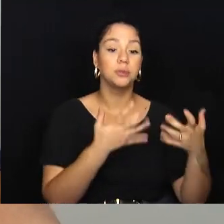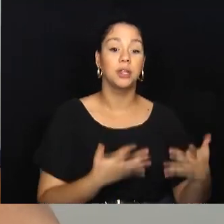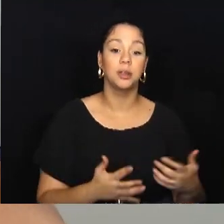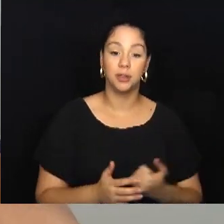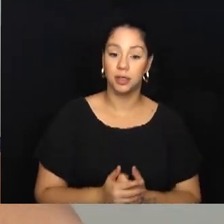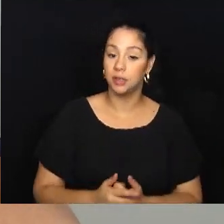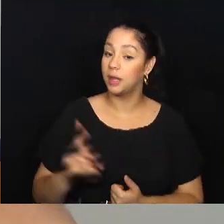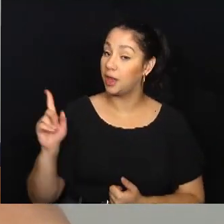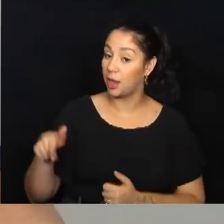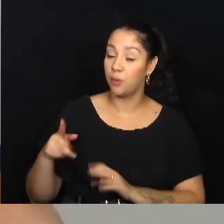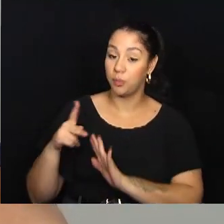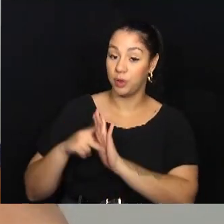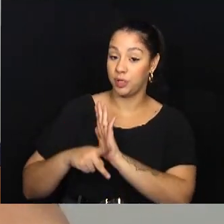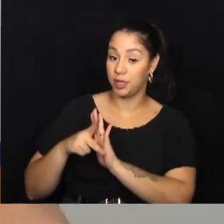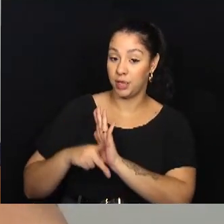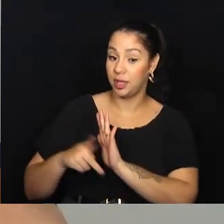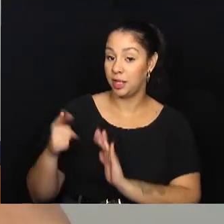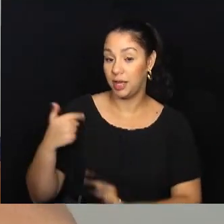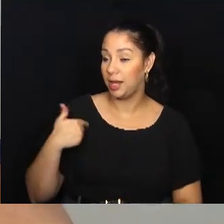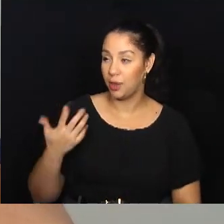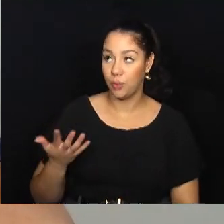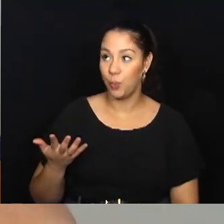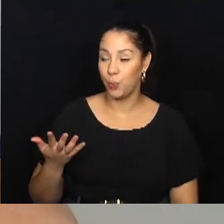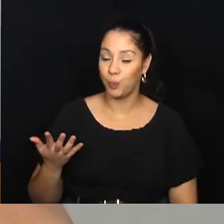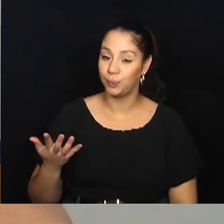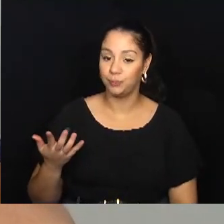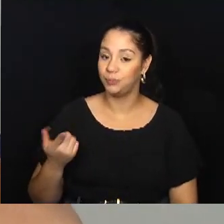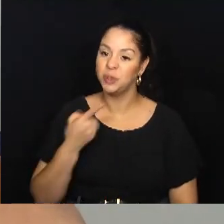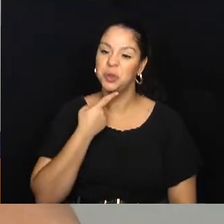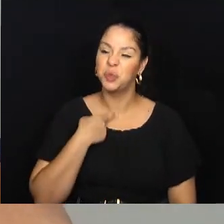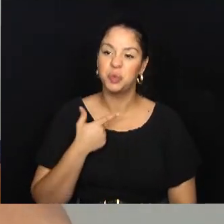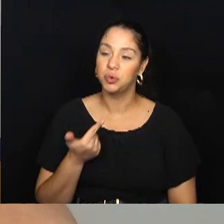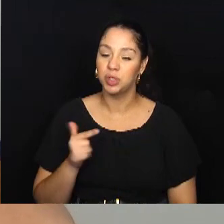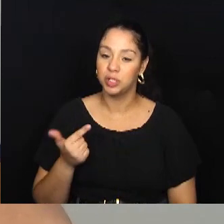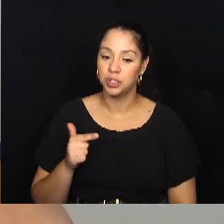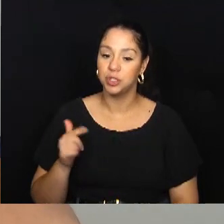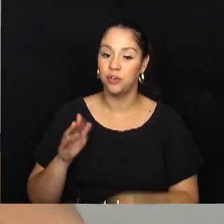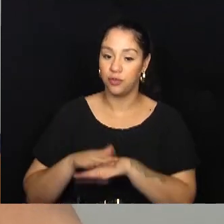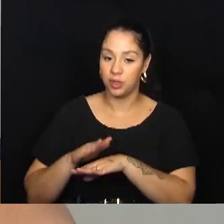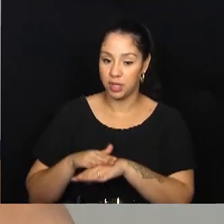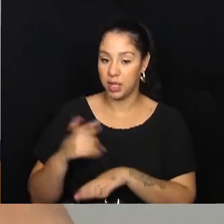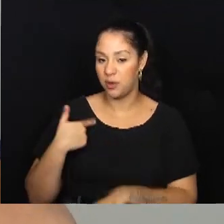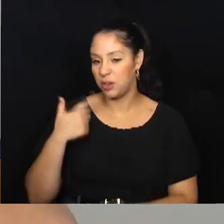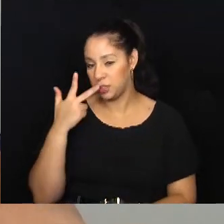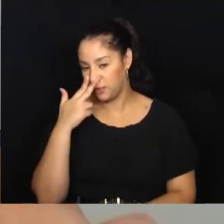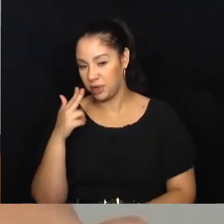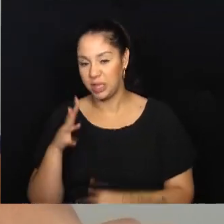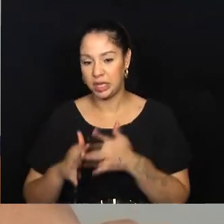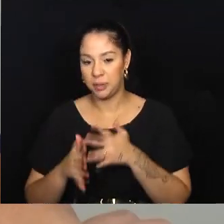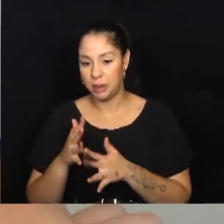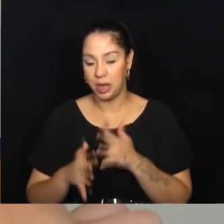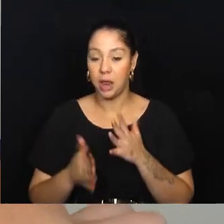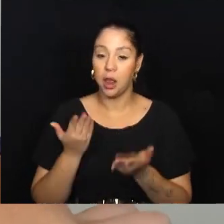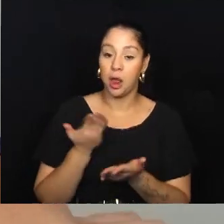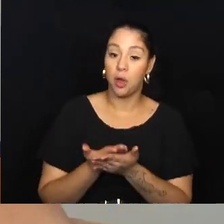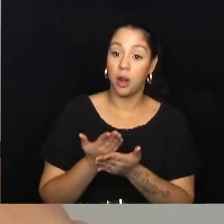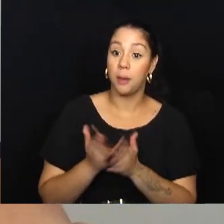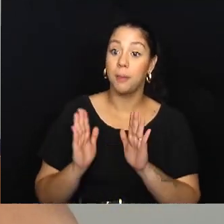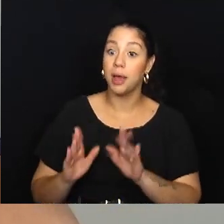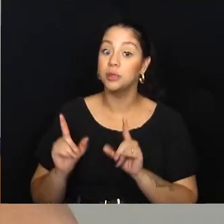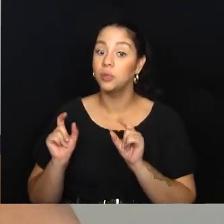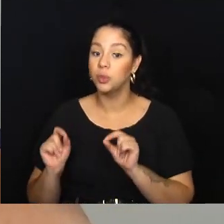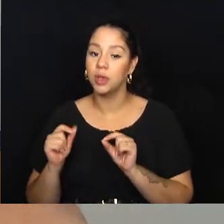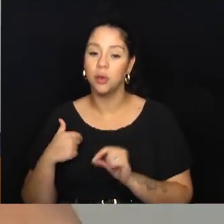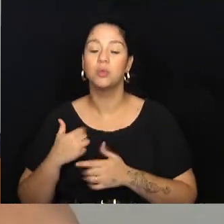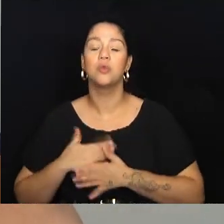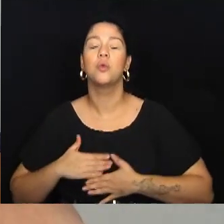você pode falar? Ah, é um projeto que eu não tinha muita vontade de fazer, eu achava que ia atrapalhar as